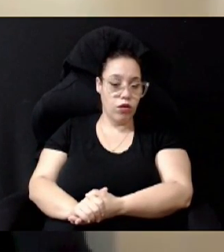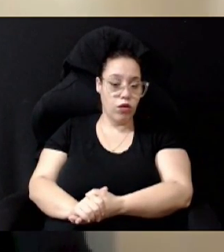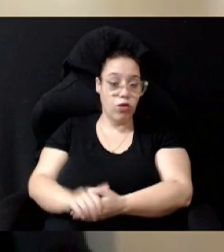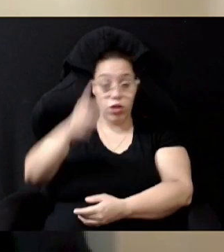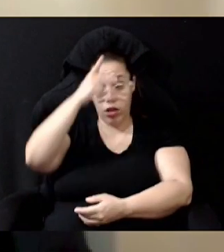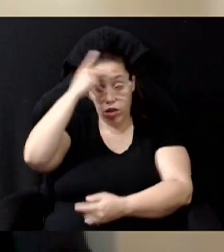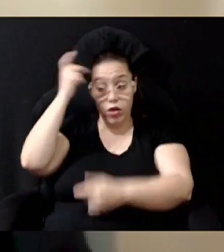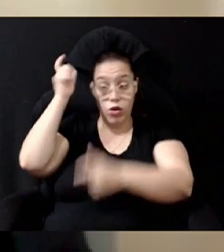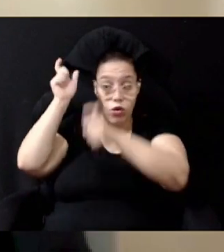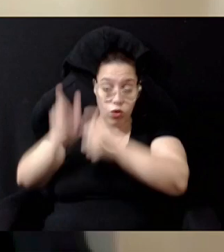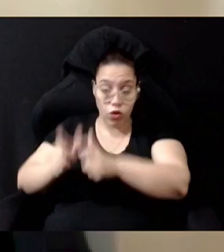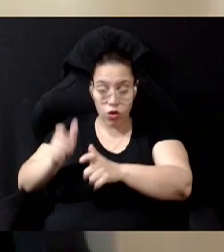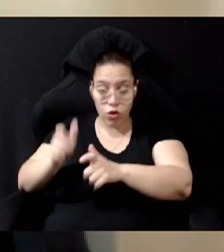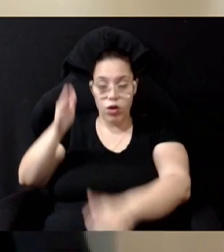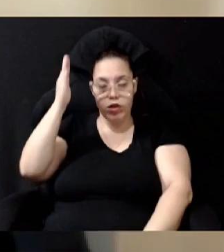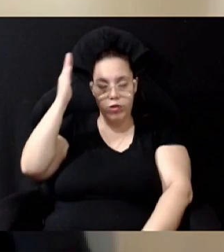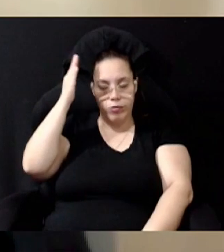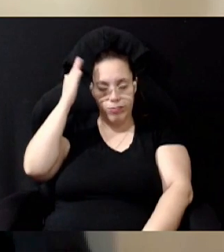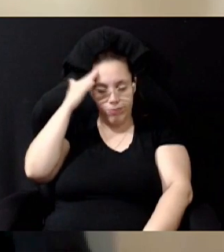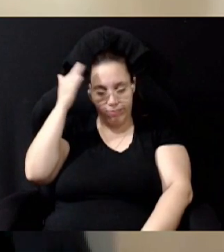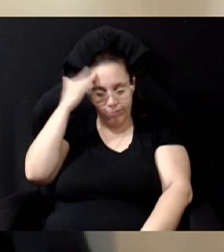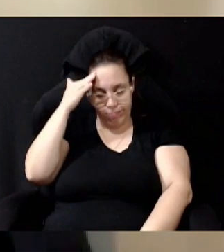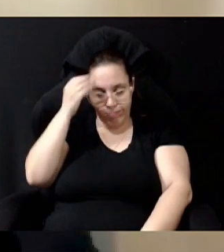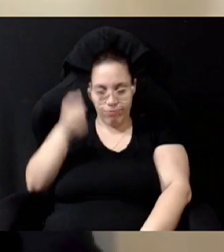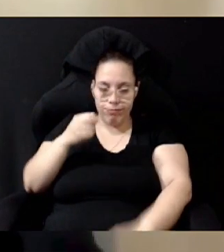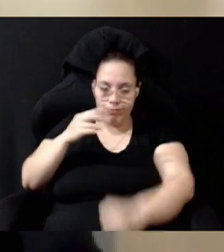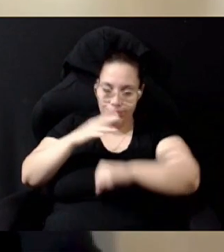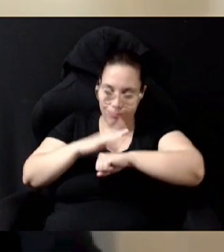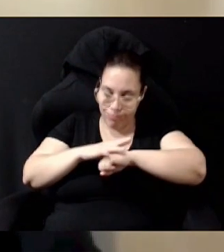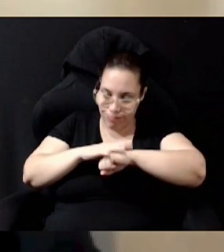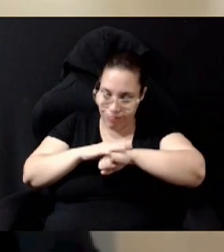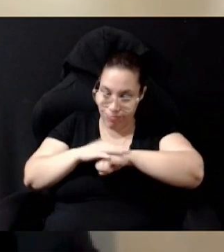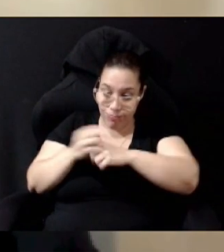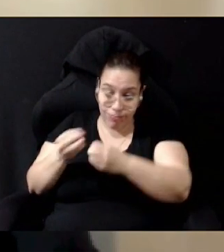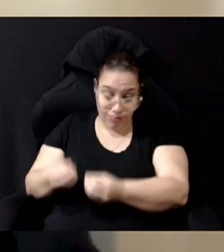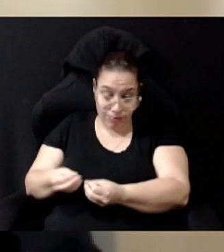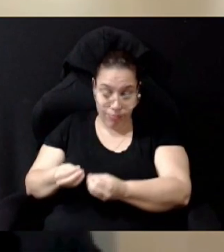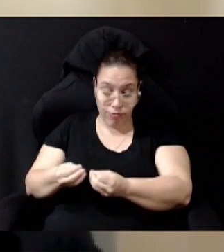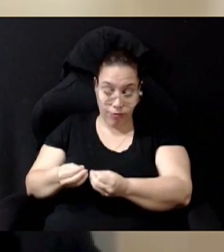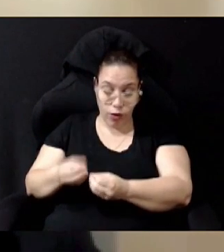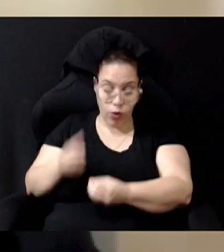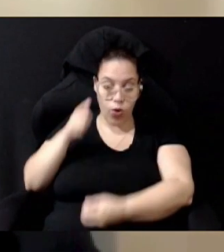entenda bastante dessa condição e dessa doença, que consiga